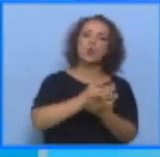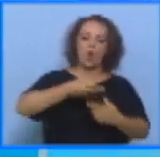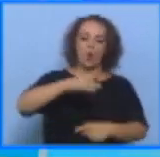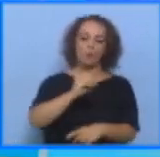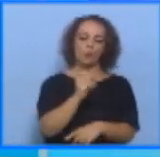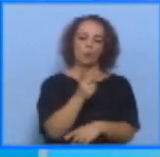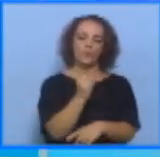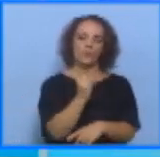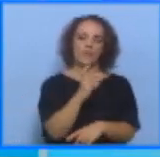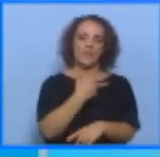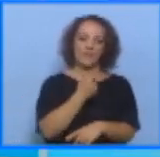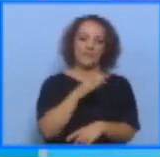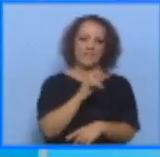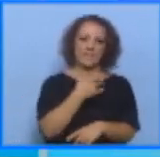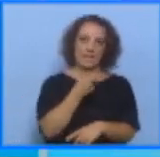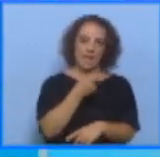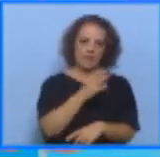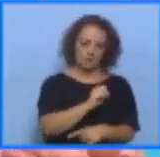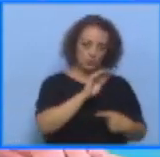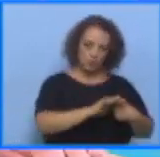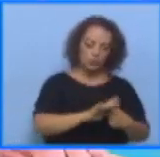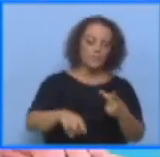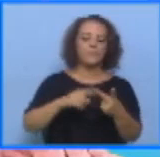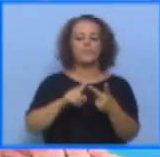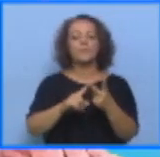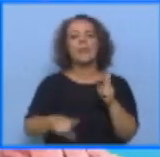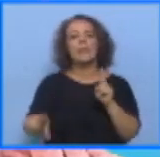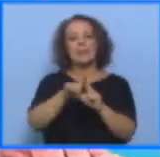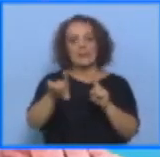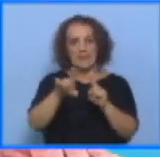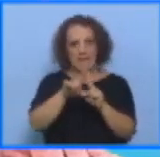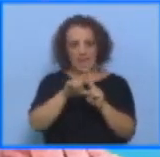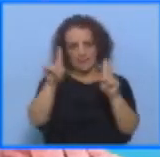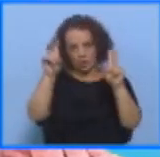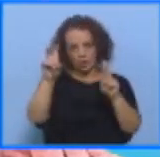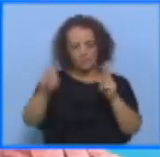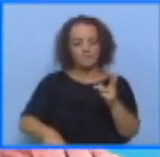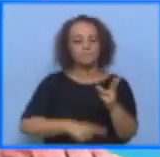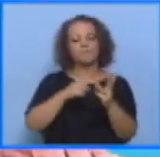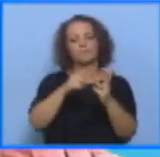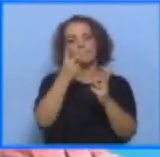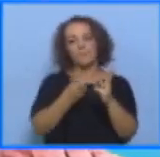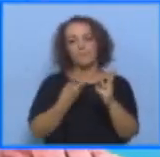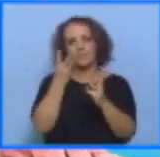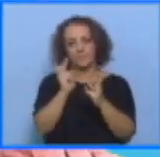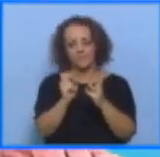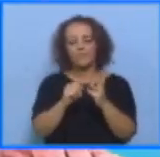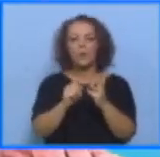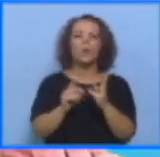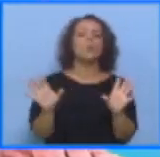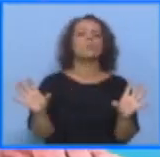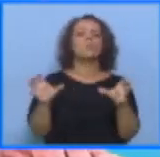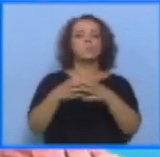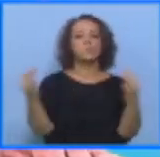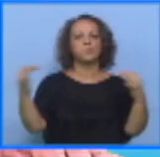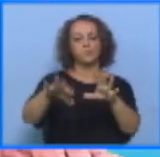isto é, pessoas que vão tratar mais de leis, eleitos em cada lugar do mundo para isso. E depois, mais 3 anos, temos um capítulo geral eletivo,